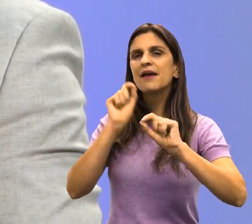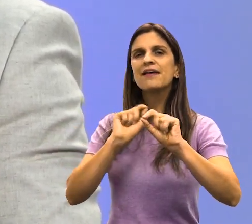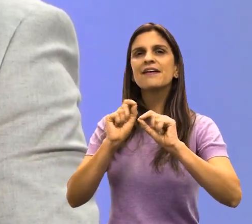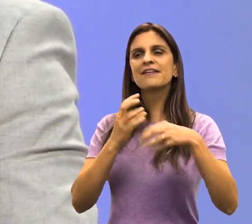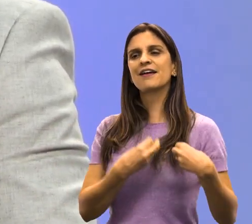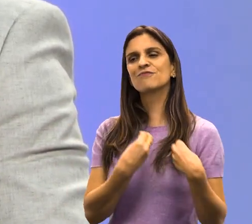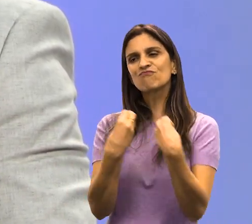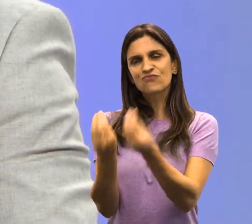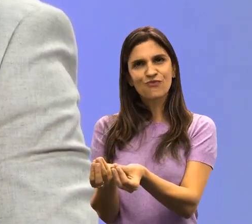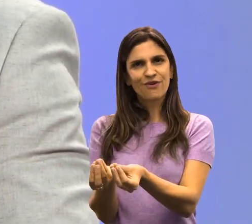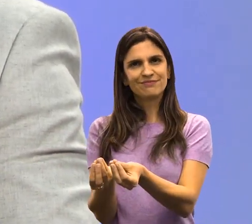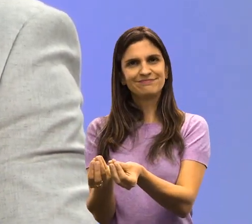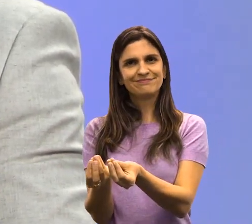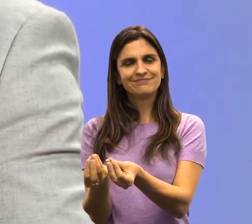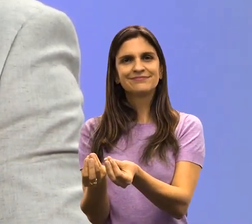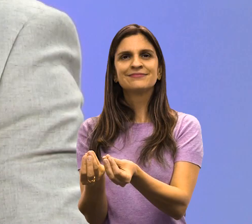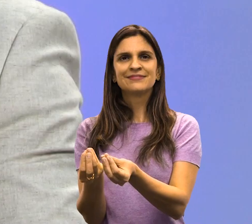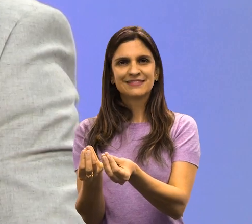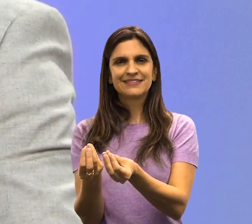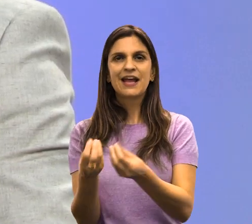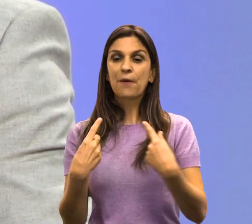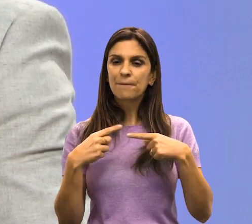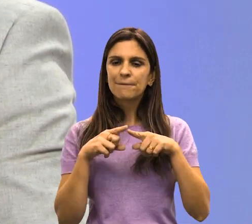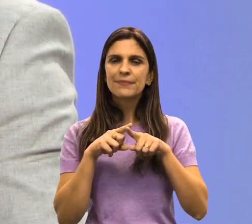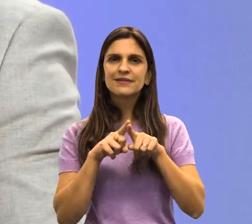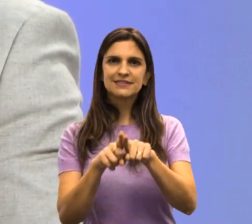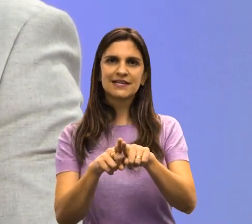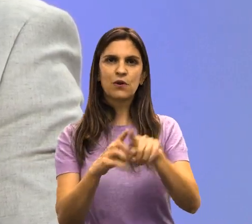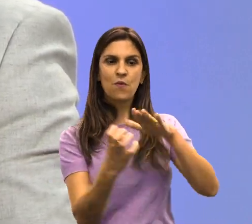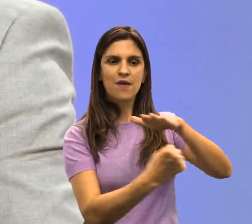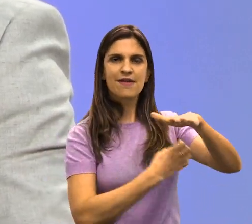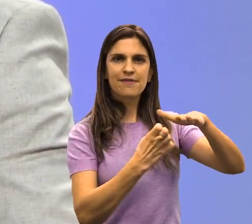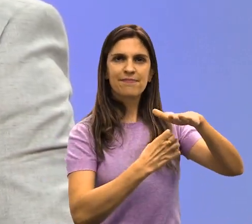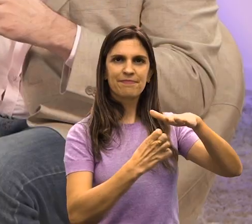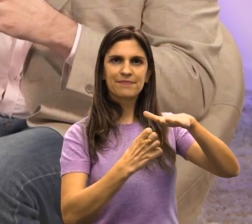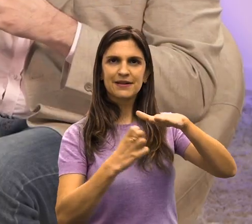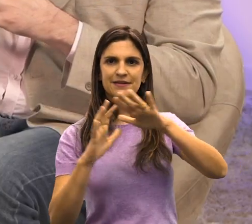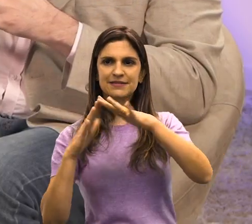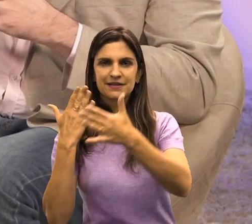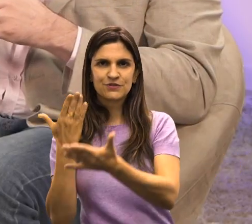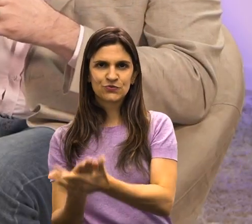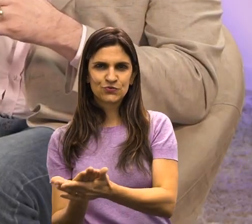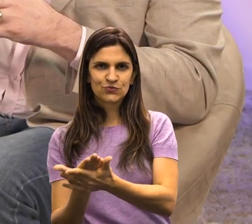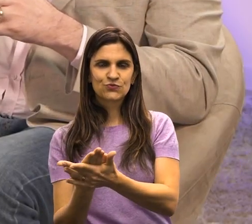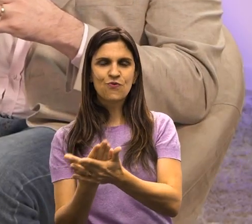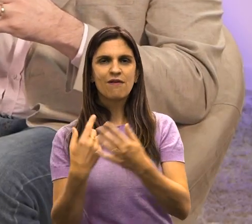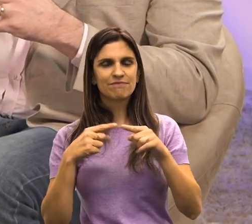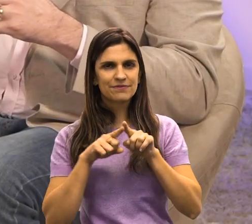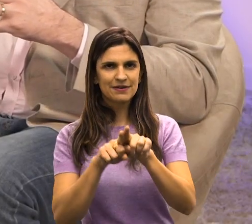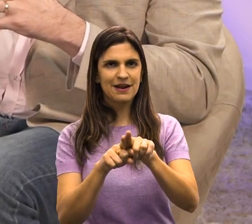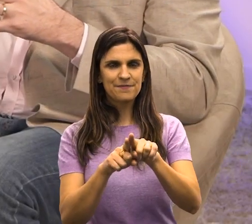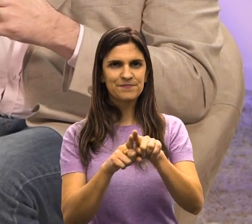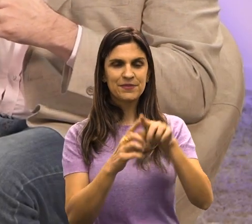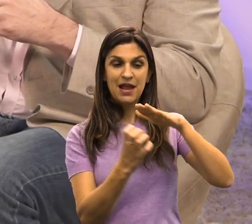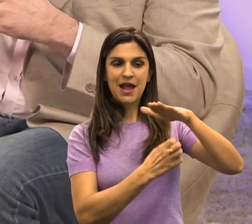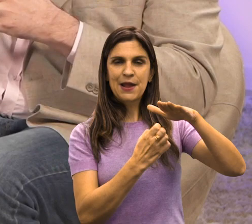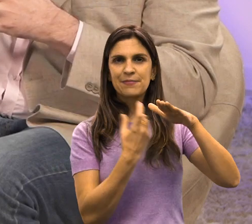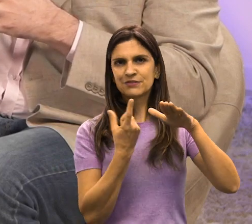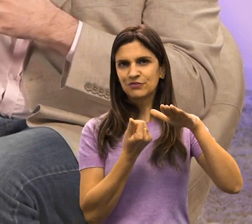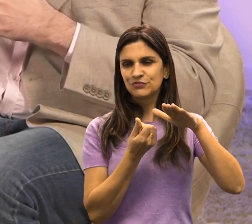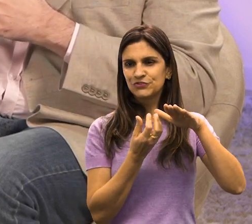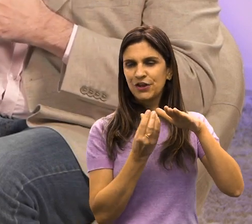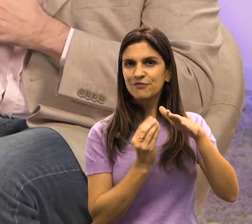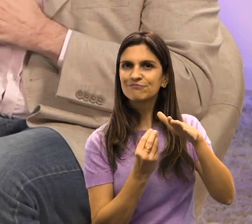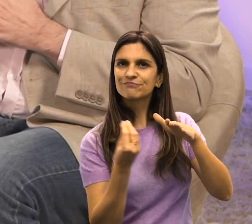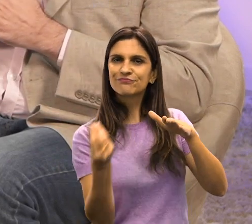consegue patrocínio, ele consegue um parceiro financeiro para ajudar nas deficiências